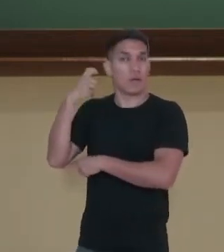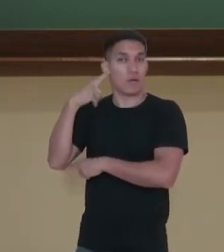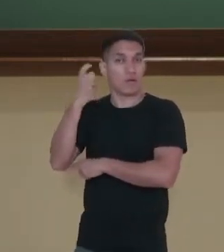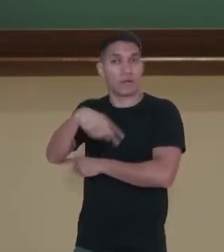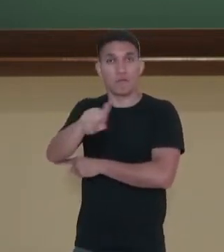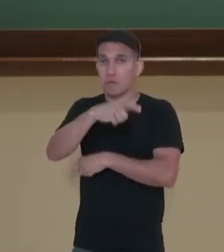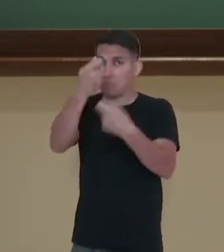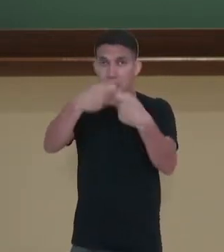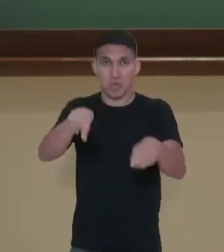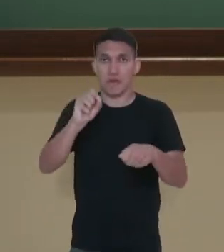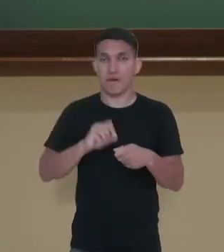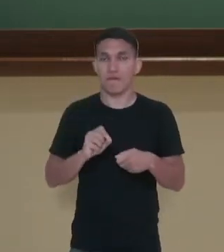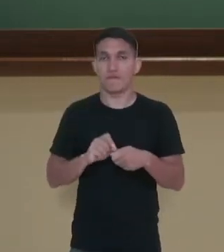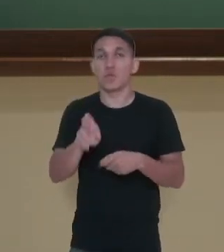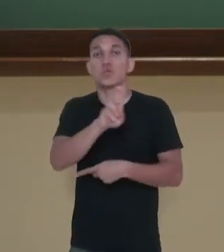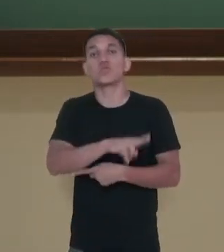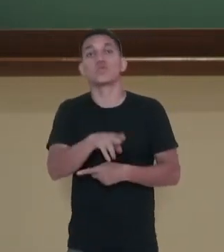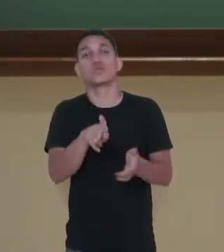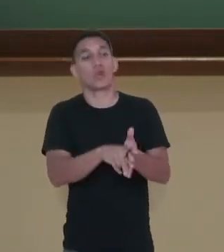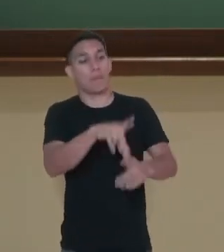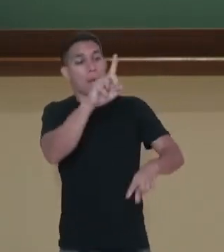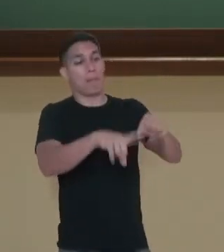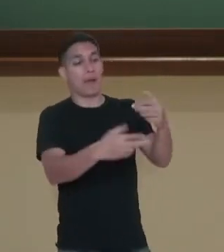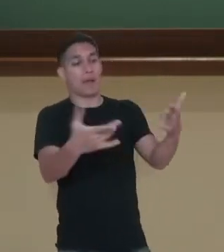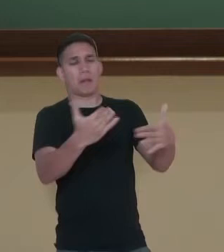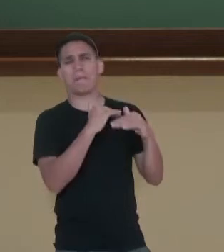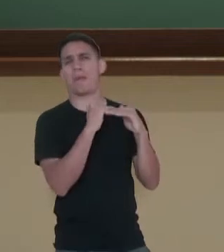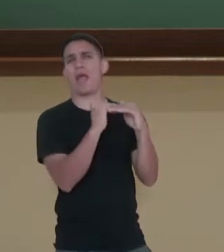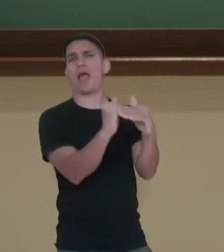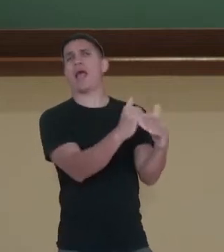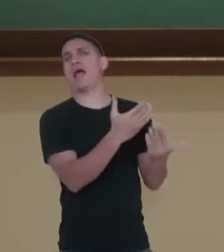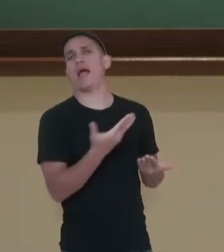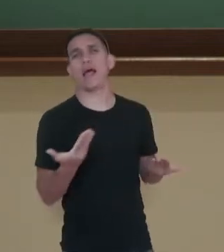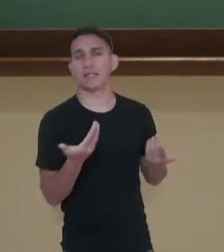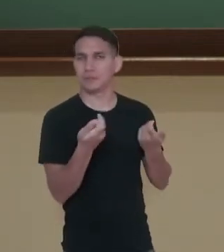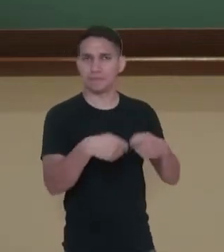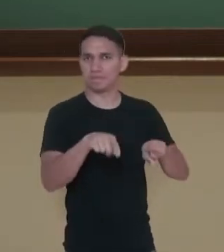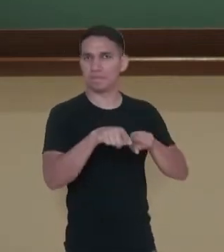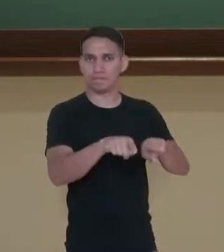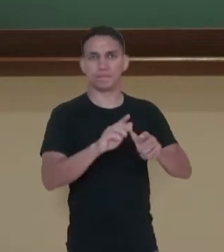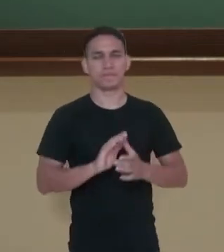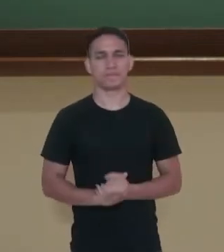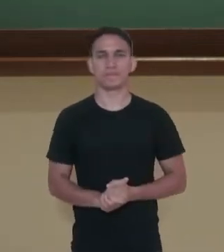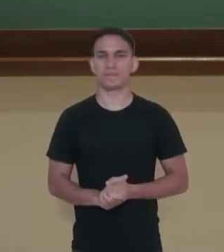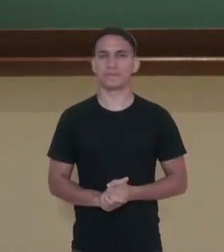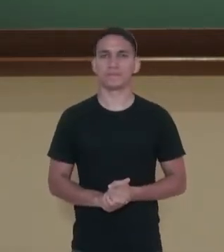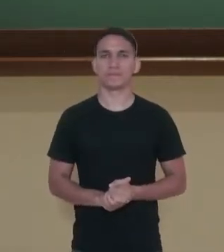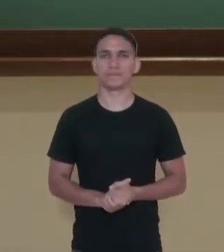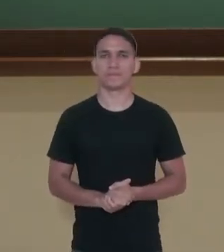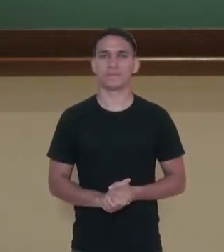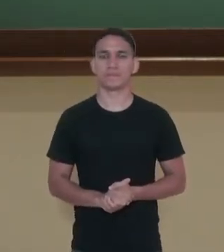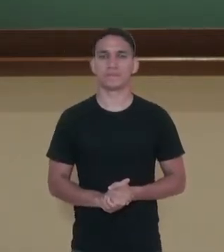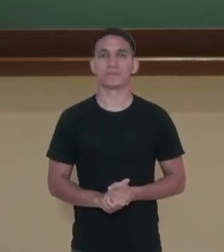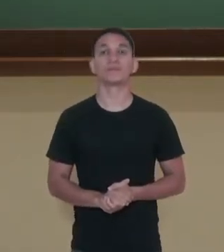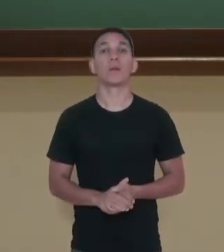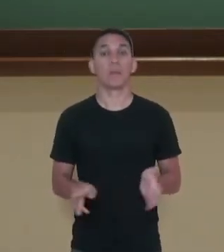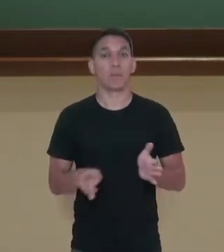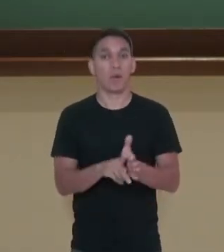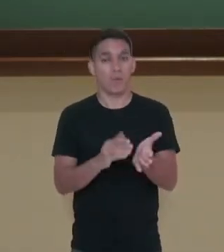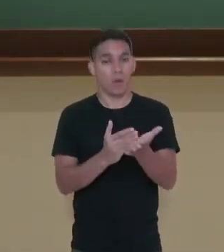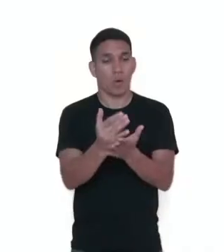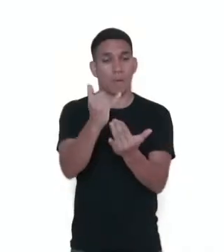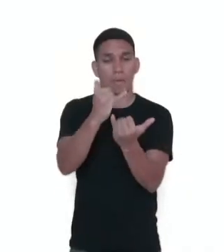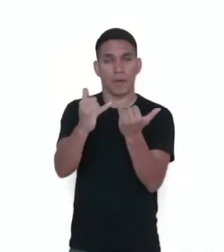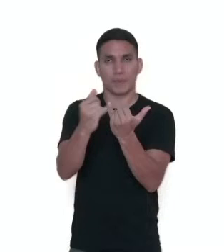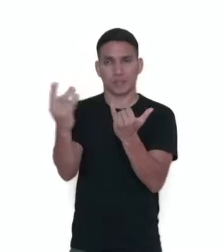você faça uso de um instrumento convencional, um instrumento musical convencional. A partir da segunda